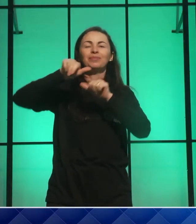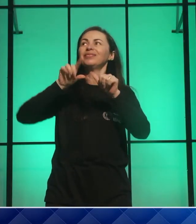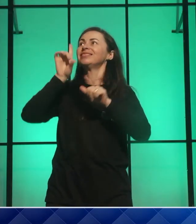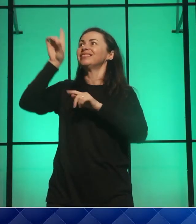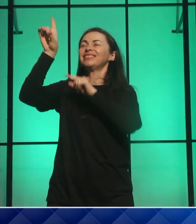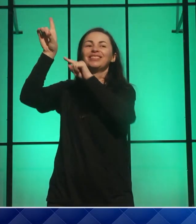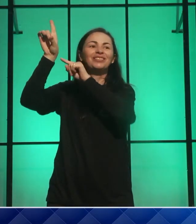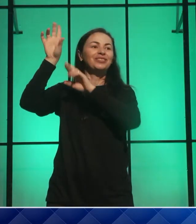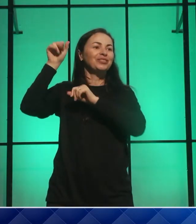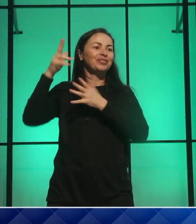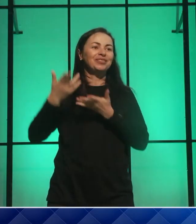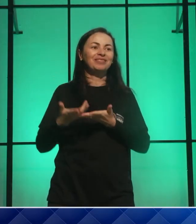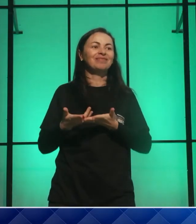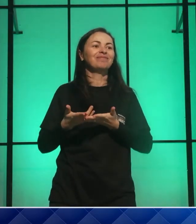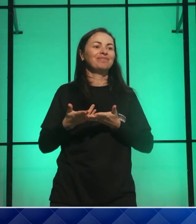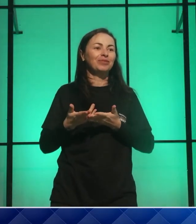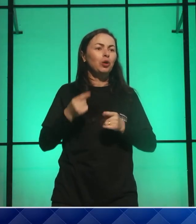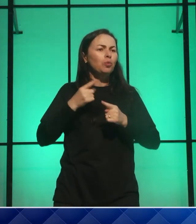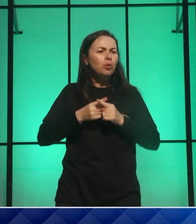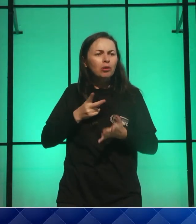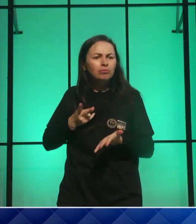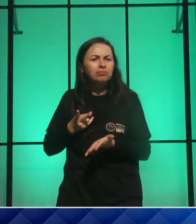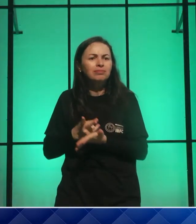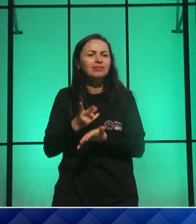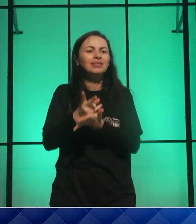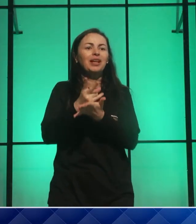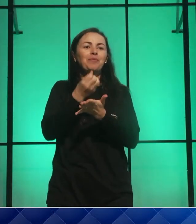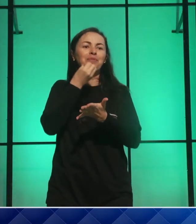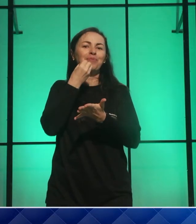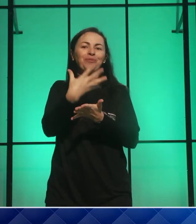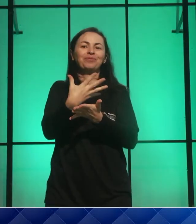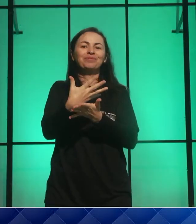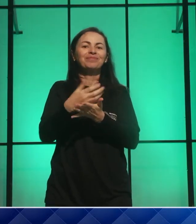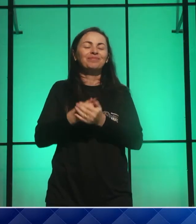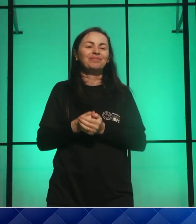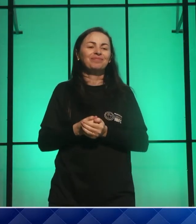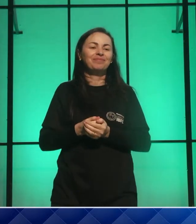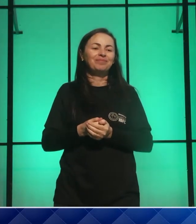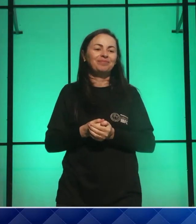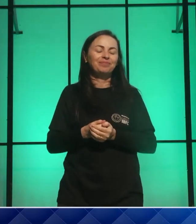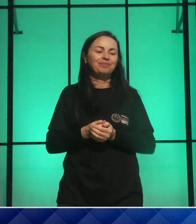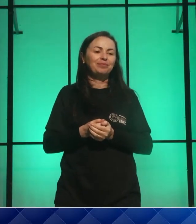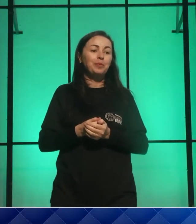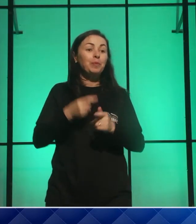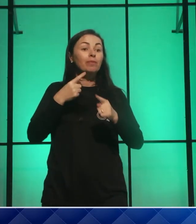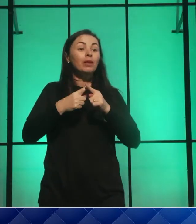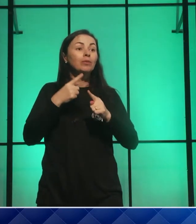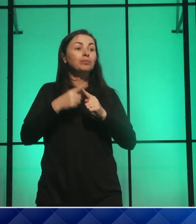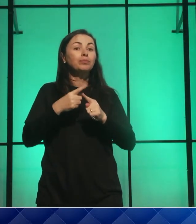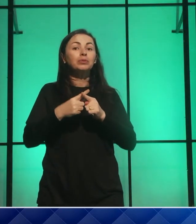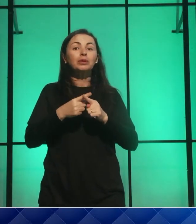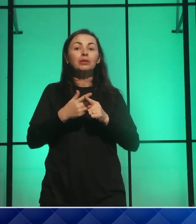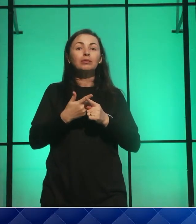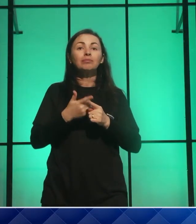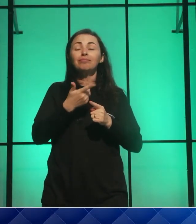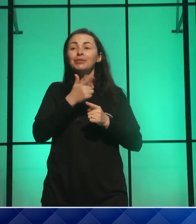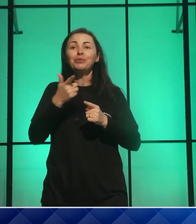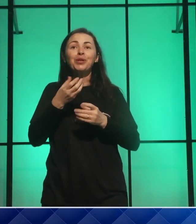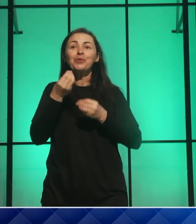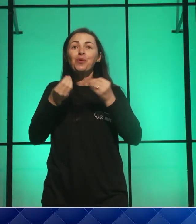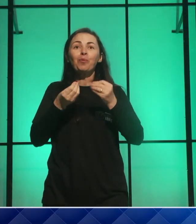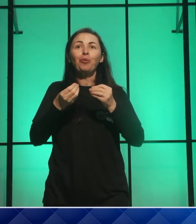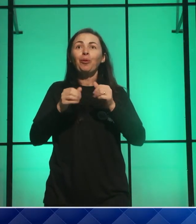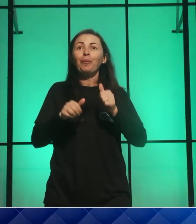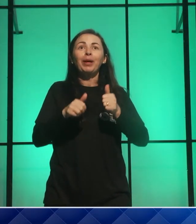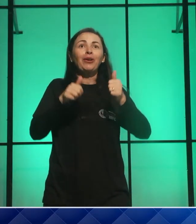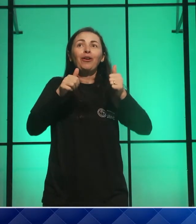aleluia, Ele sempre será bom. ele não tem como melhorar.